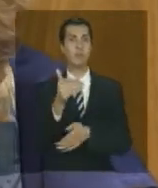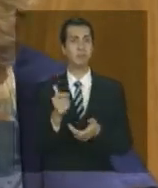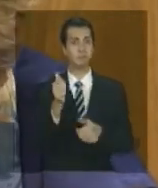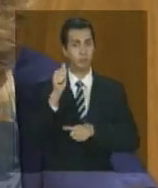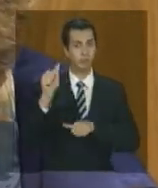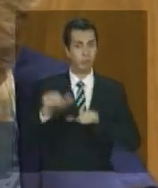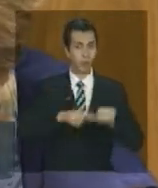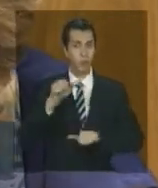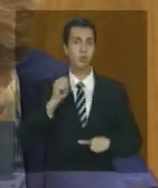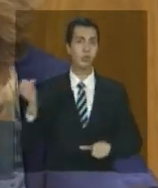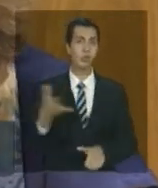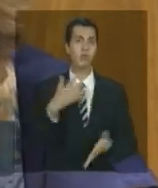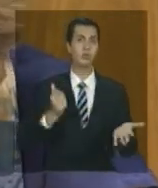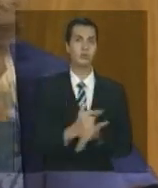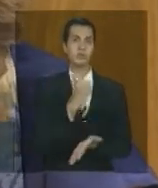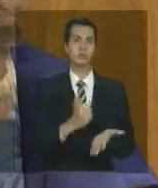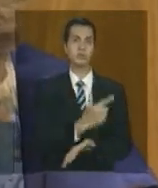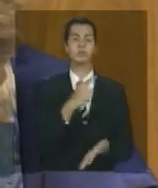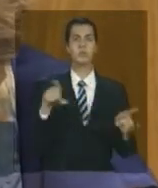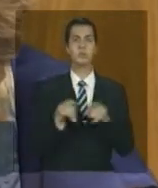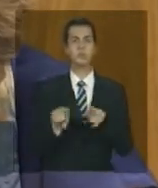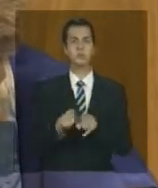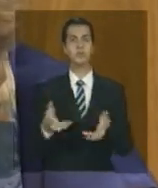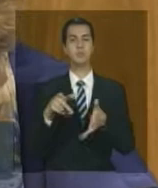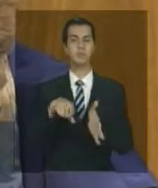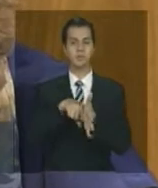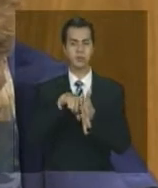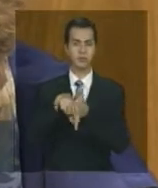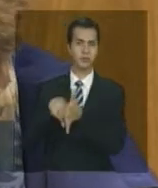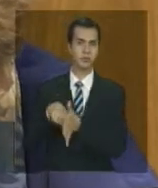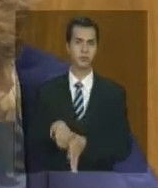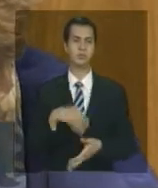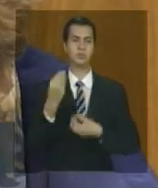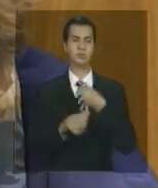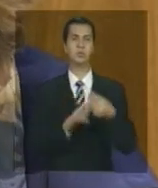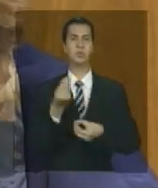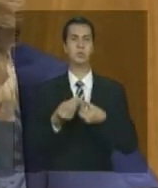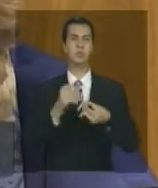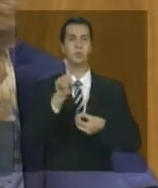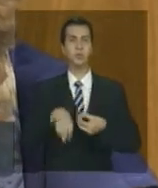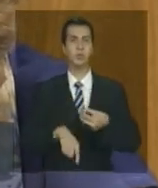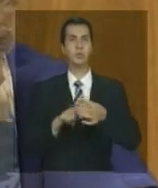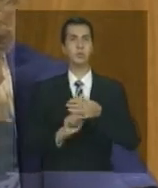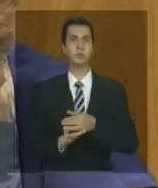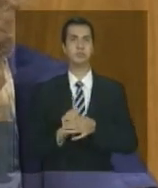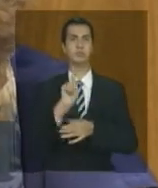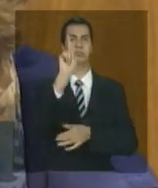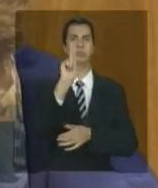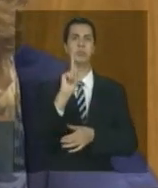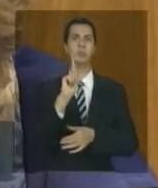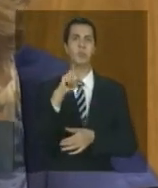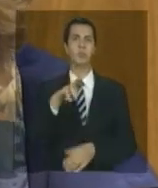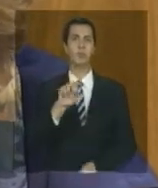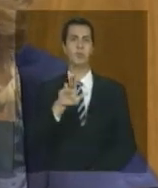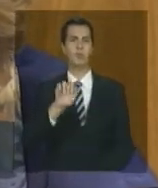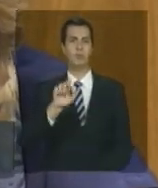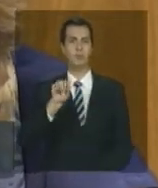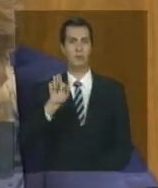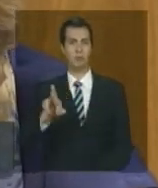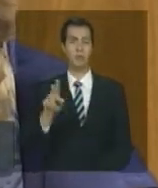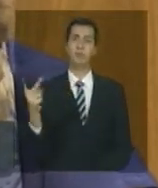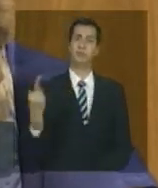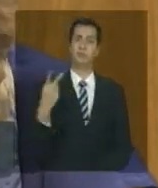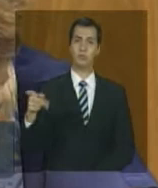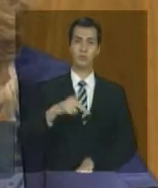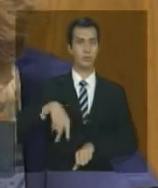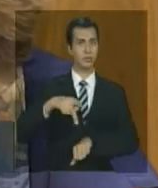também de desenvolvimento de submarinos à propulsão nuclear. Essas são duas áreas de interesse para os dois